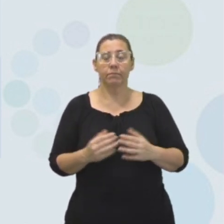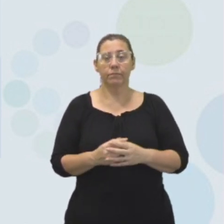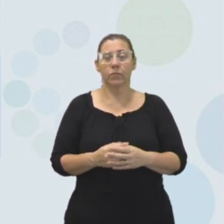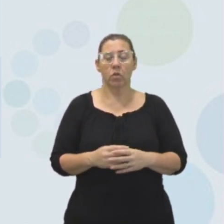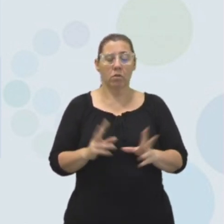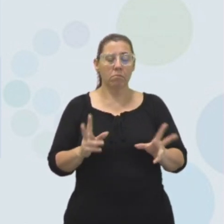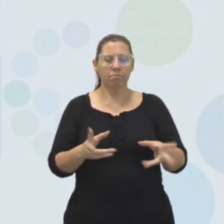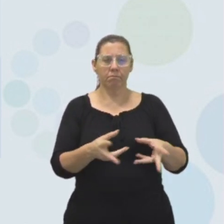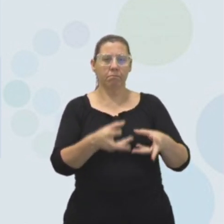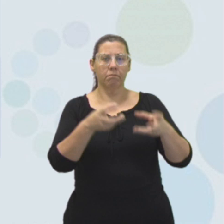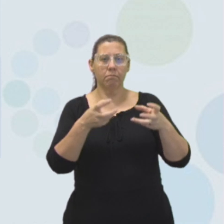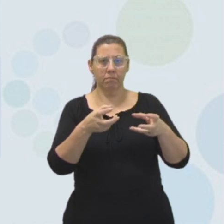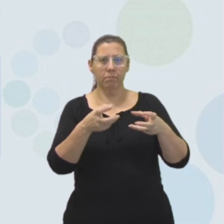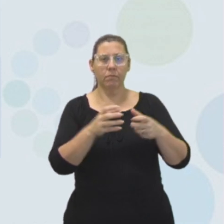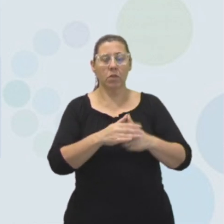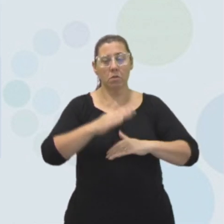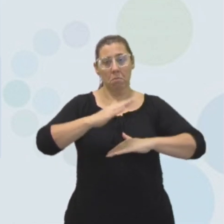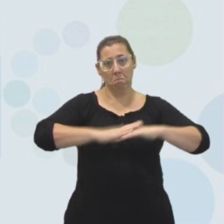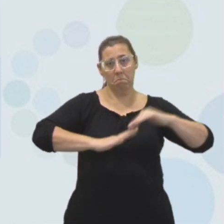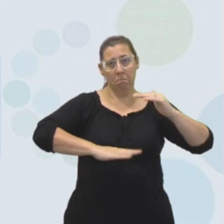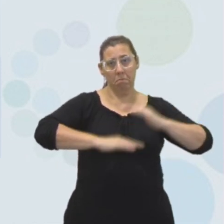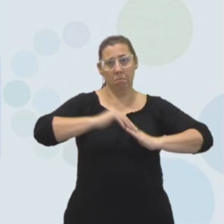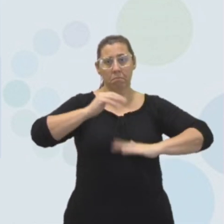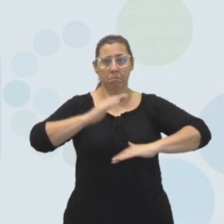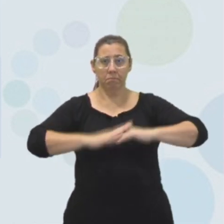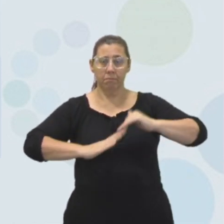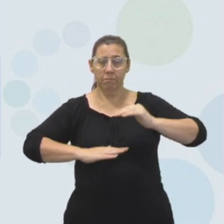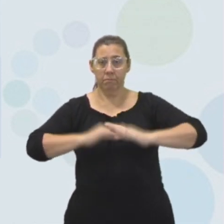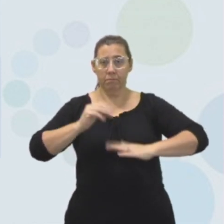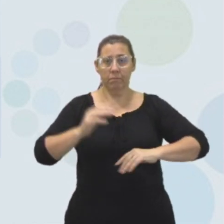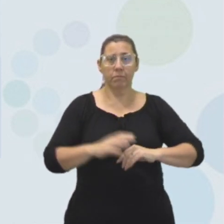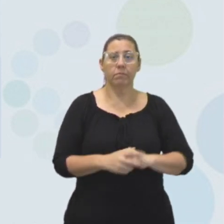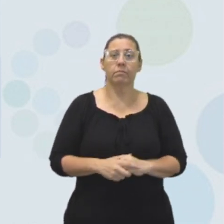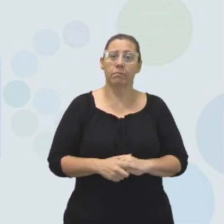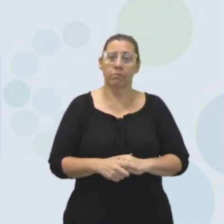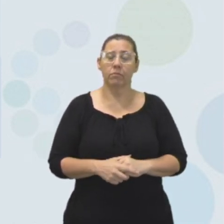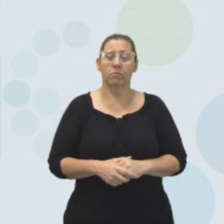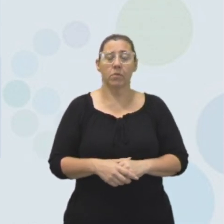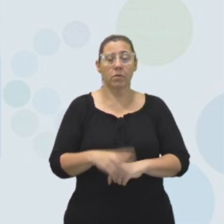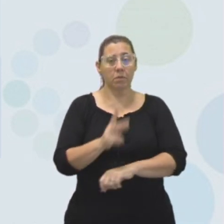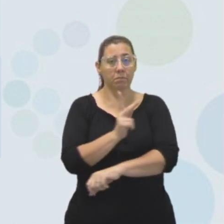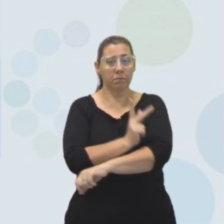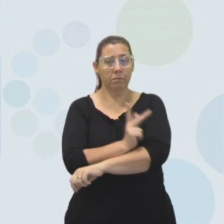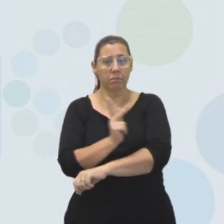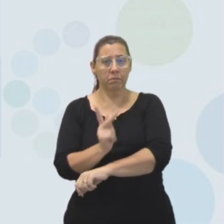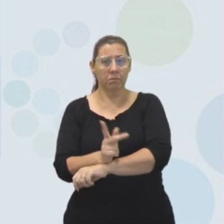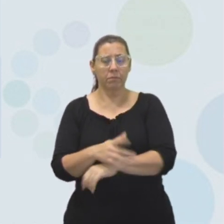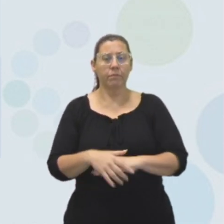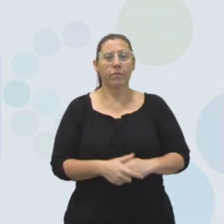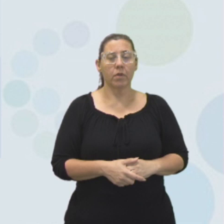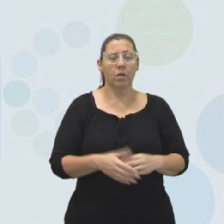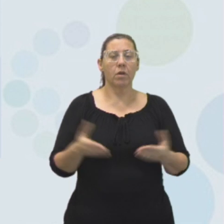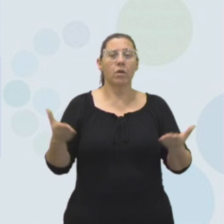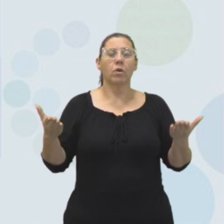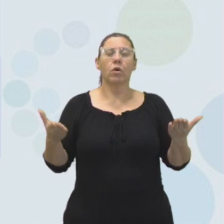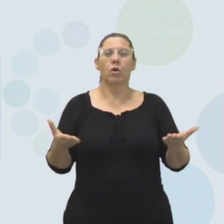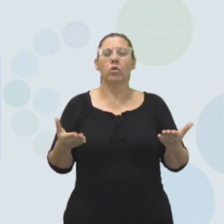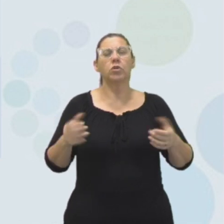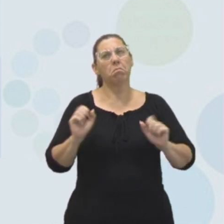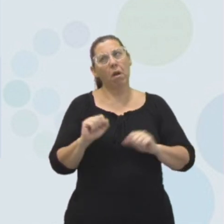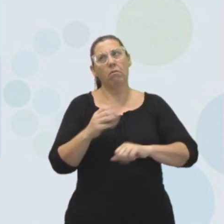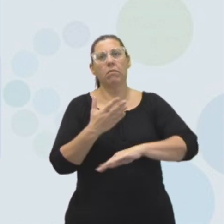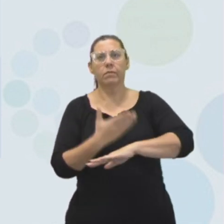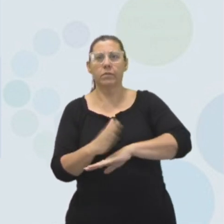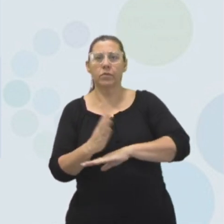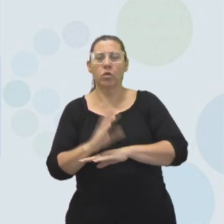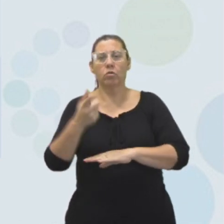visa uma ação, uma prática, né, uma prática educativa, uma prática pedagógica, o vídeo ele pode simular o que